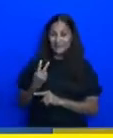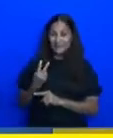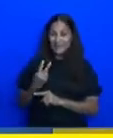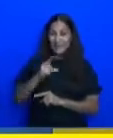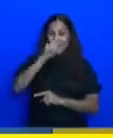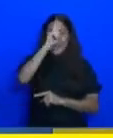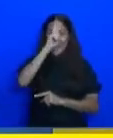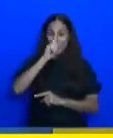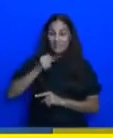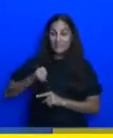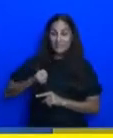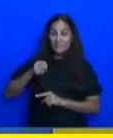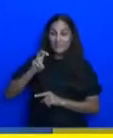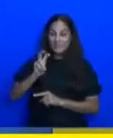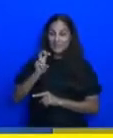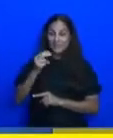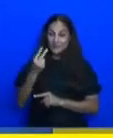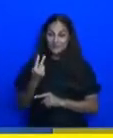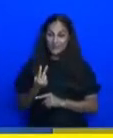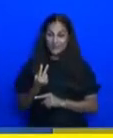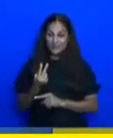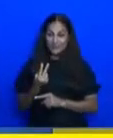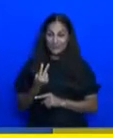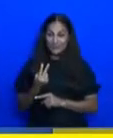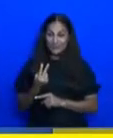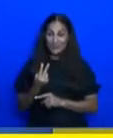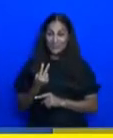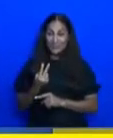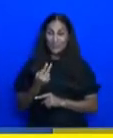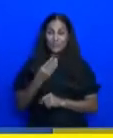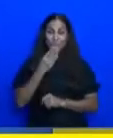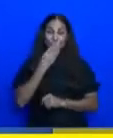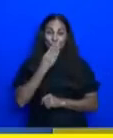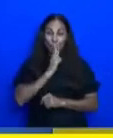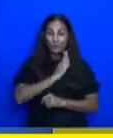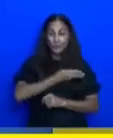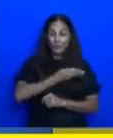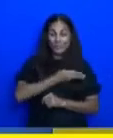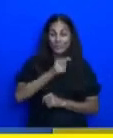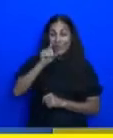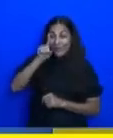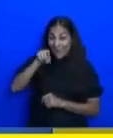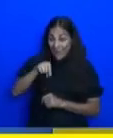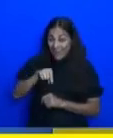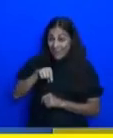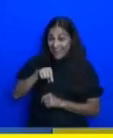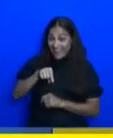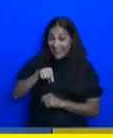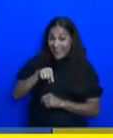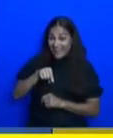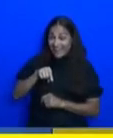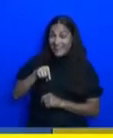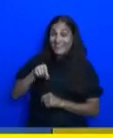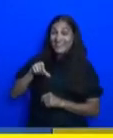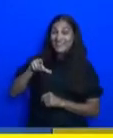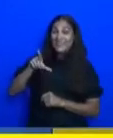52. Amarela número 52. E o time do coração é